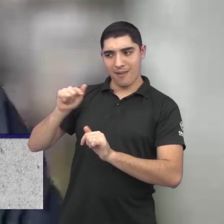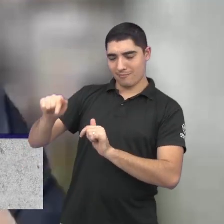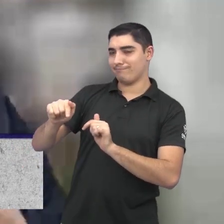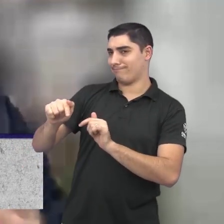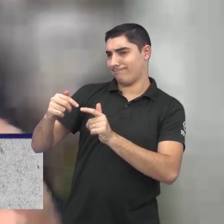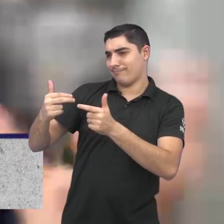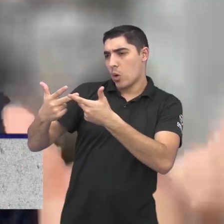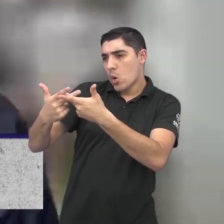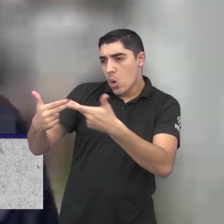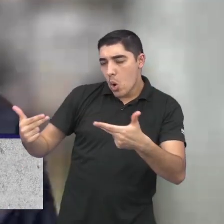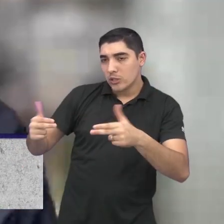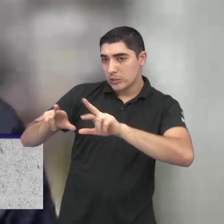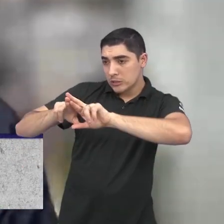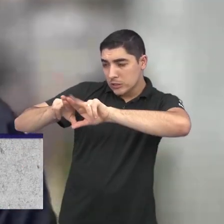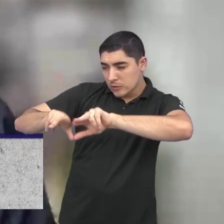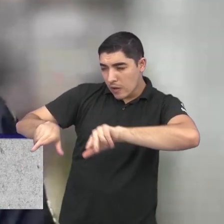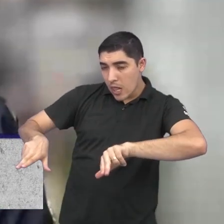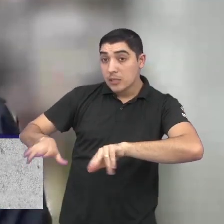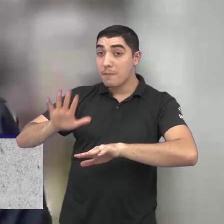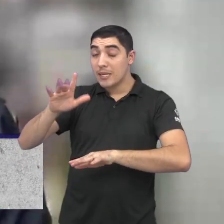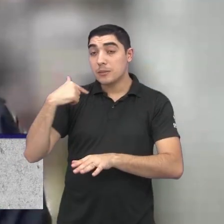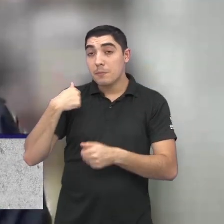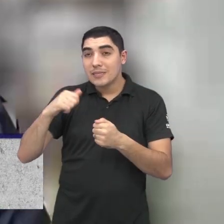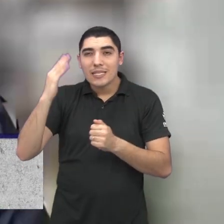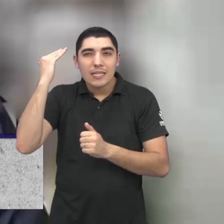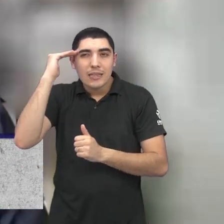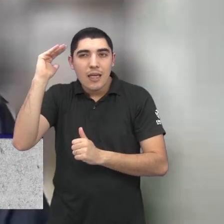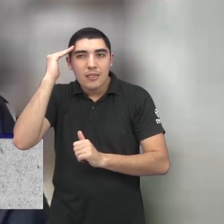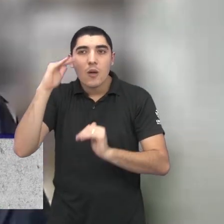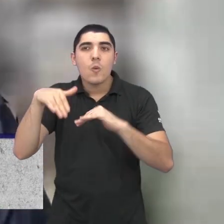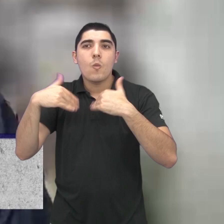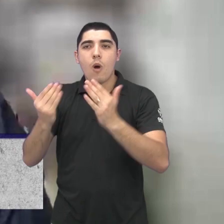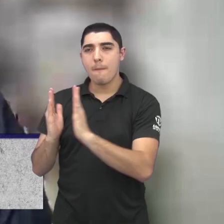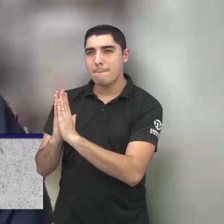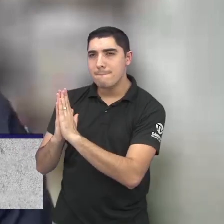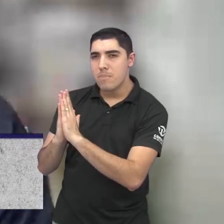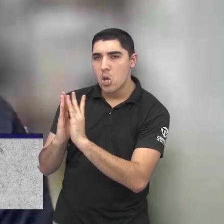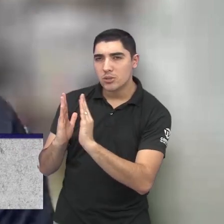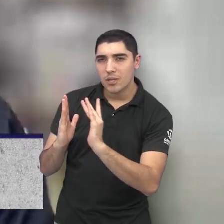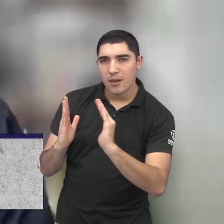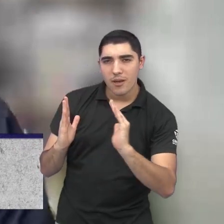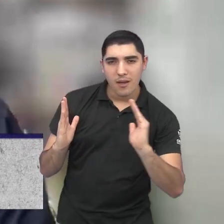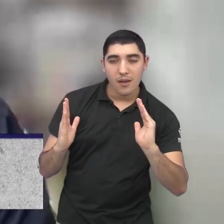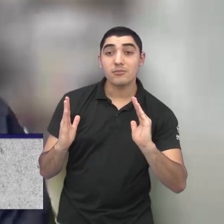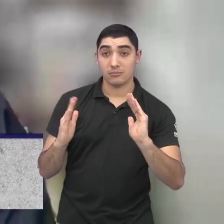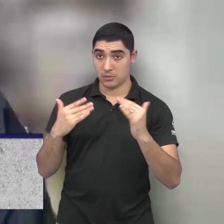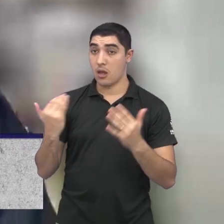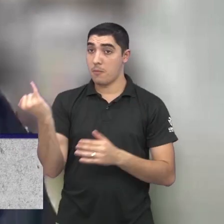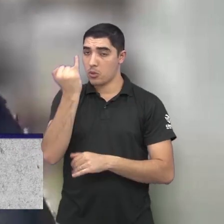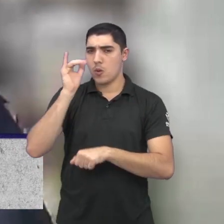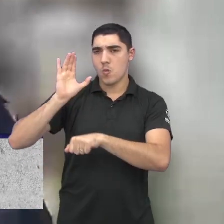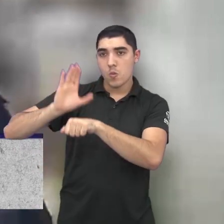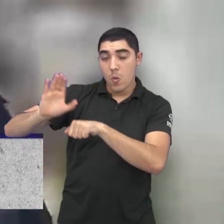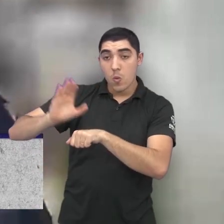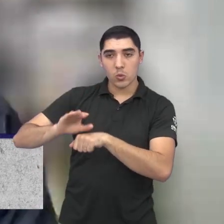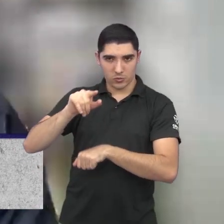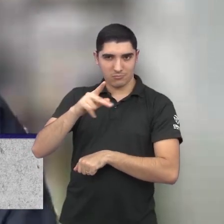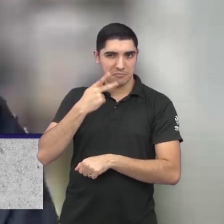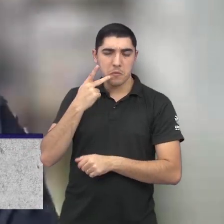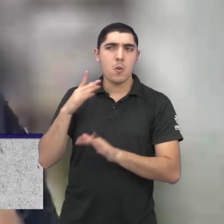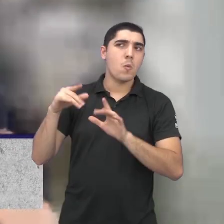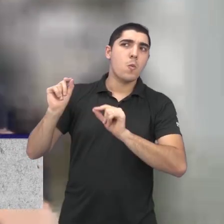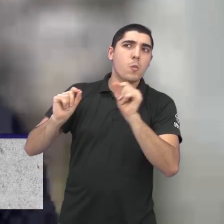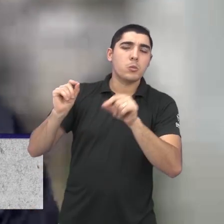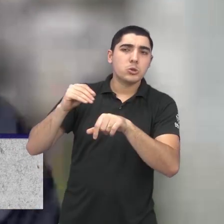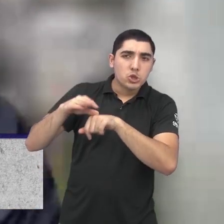né? Mas o entendimento de todo o processo é importante. Então, um bom curso para começar. Tem cursos grátis,